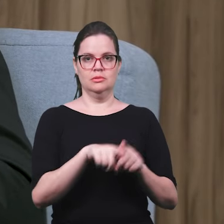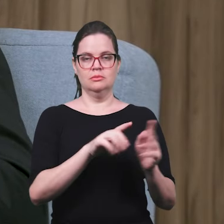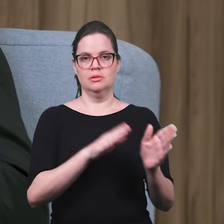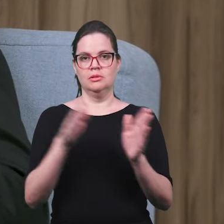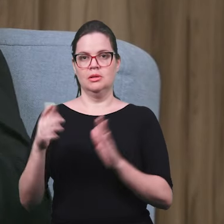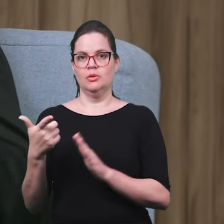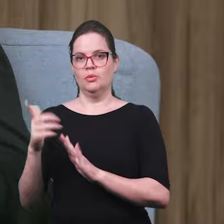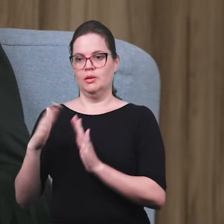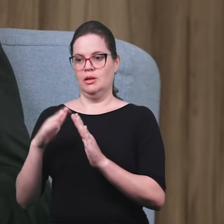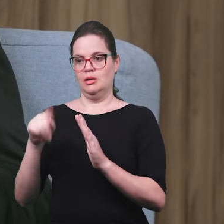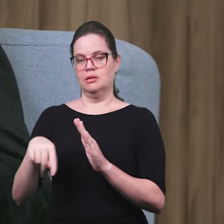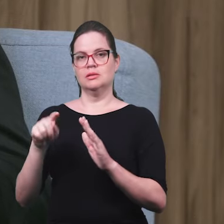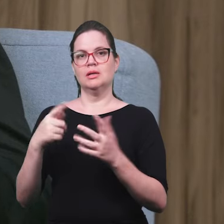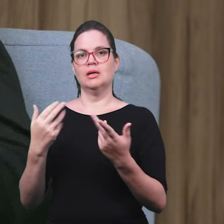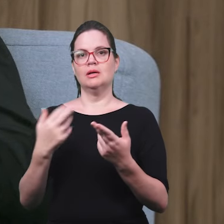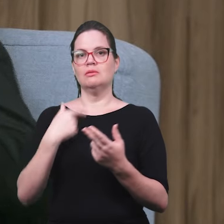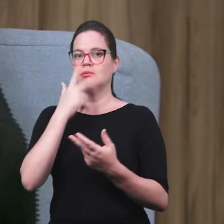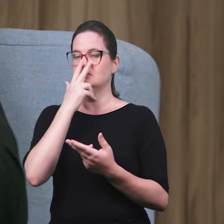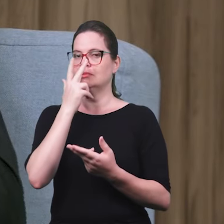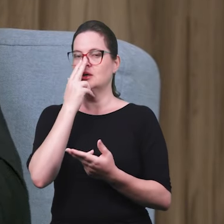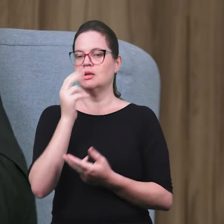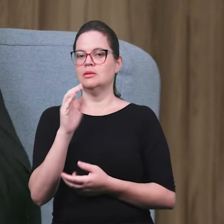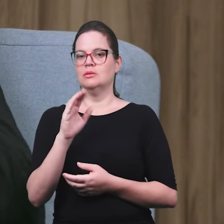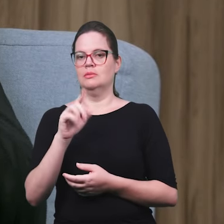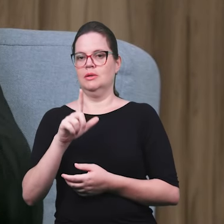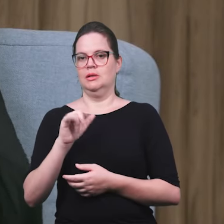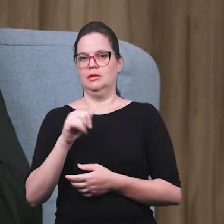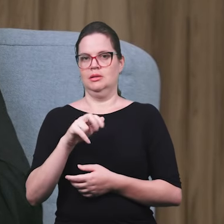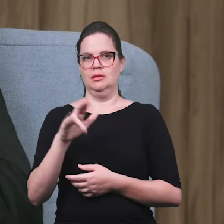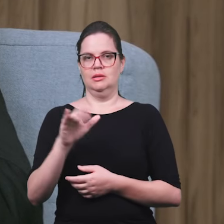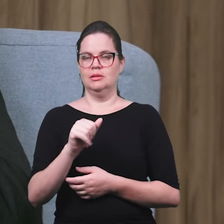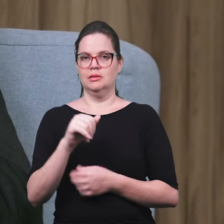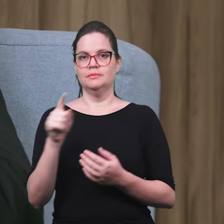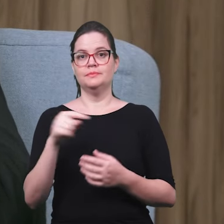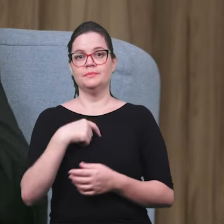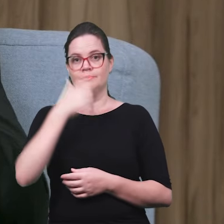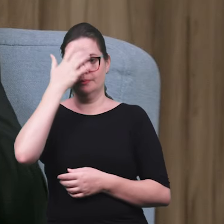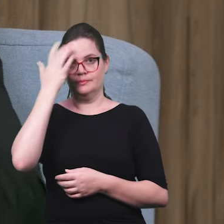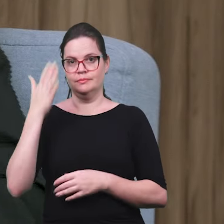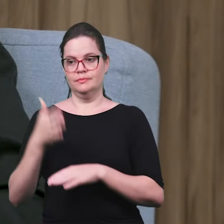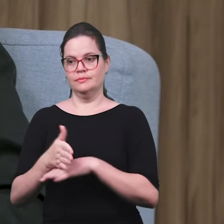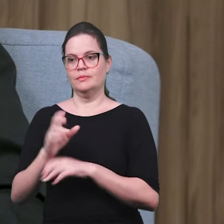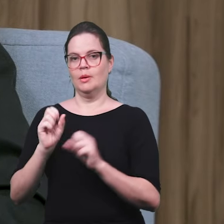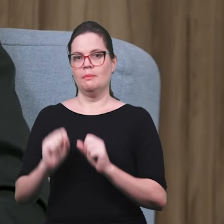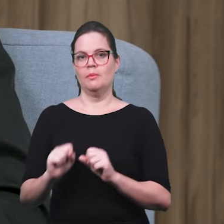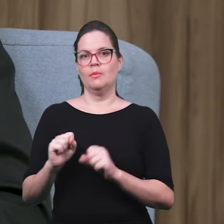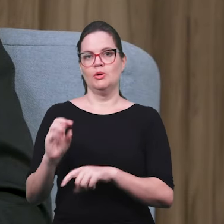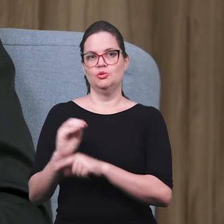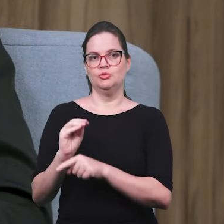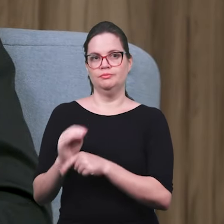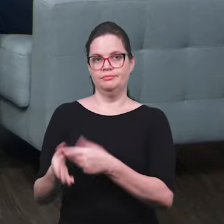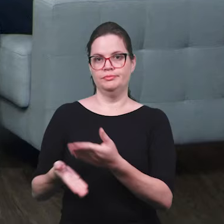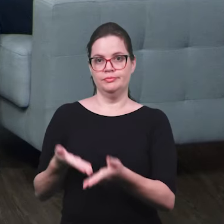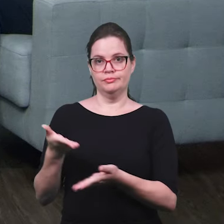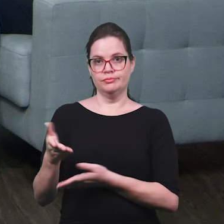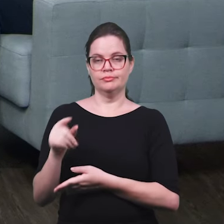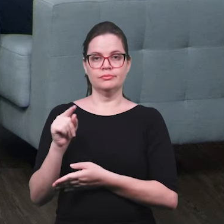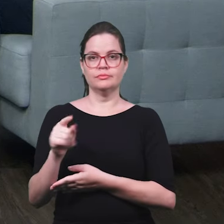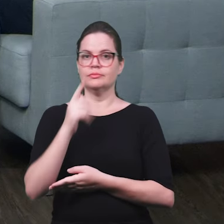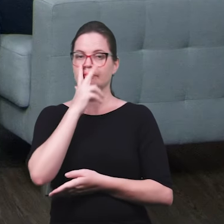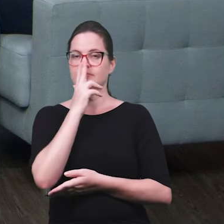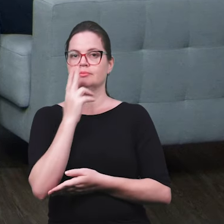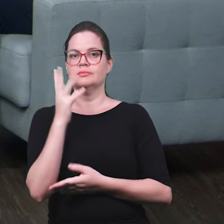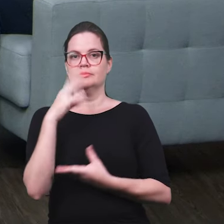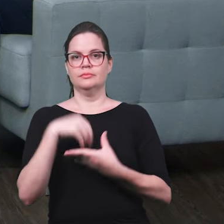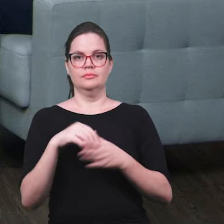tem uma outra casa que é tipo clínica, que é tipo um home care também, não é isso? Onde as pessoas têm a condição de serem cuidadas ali, como